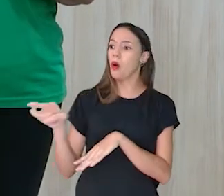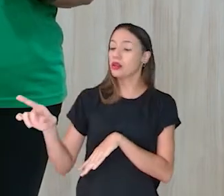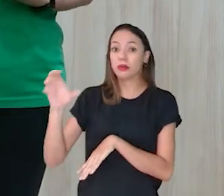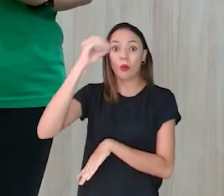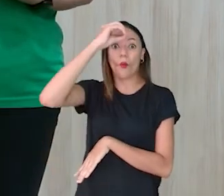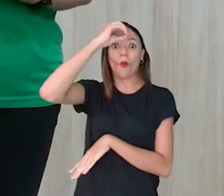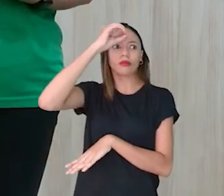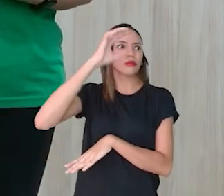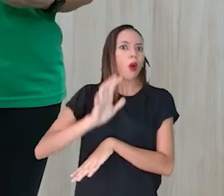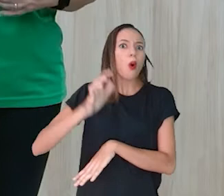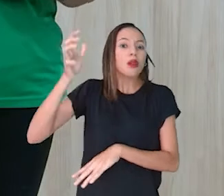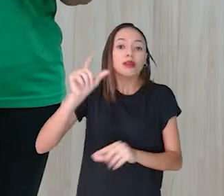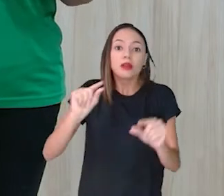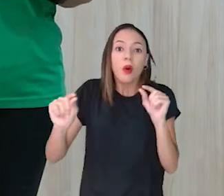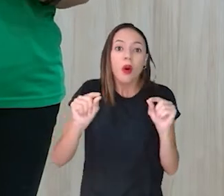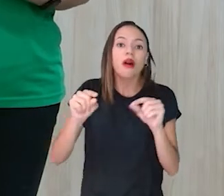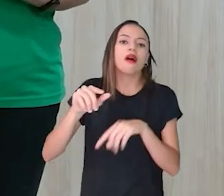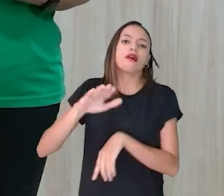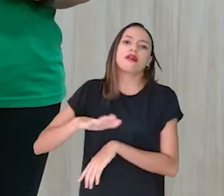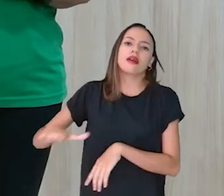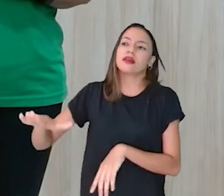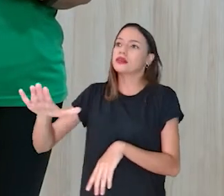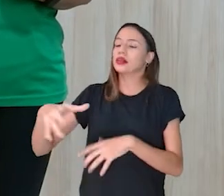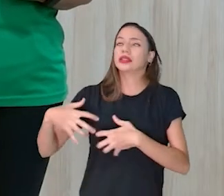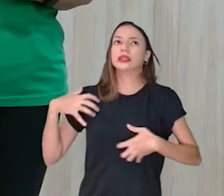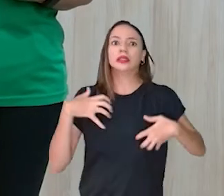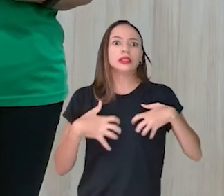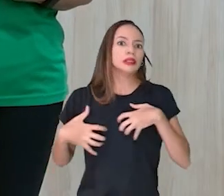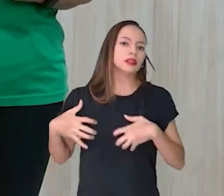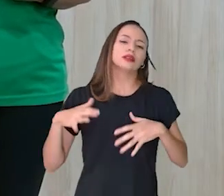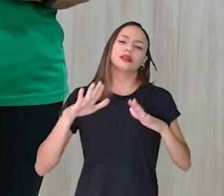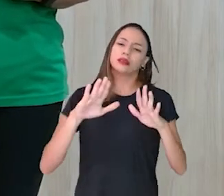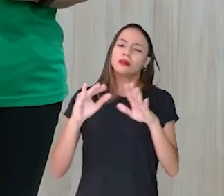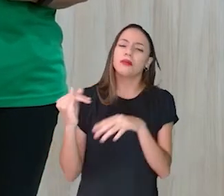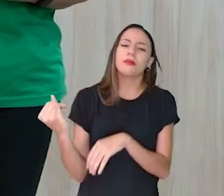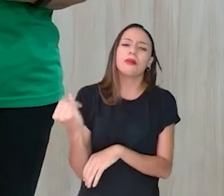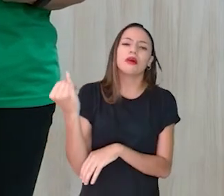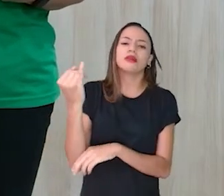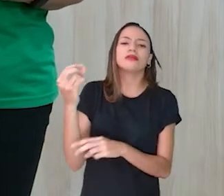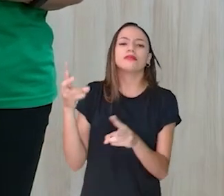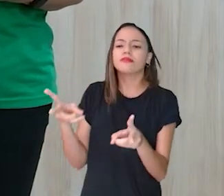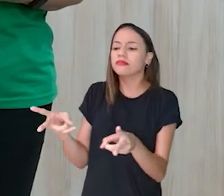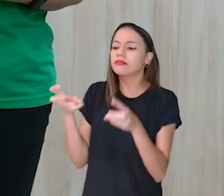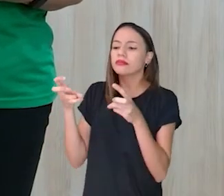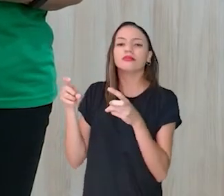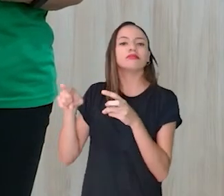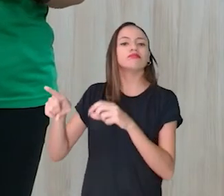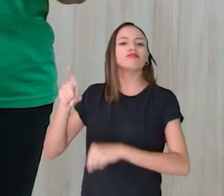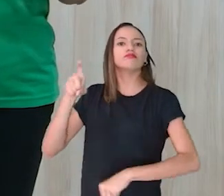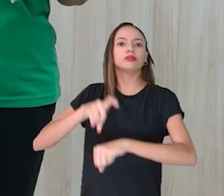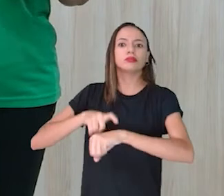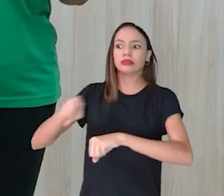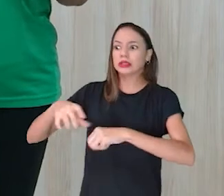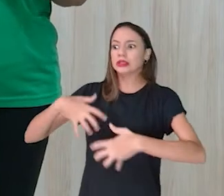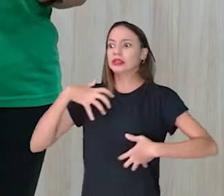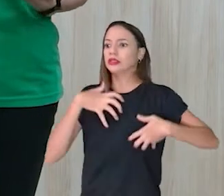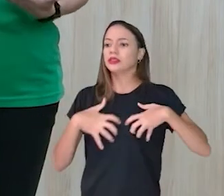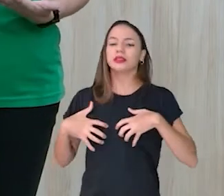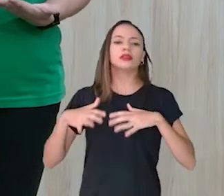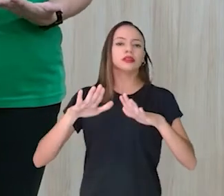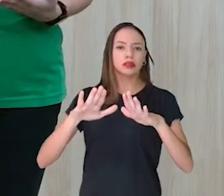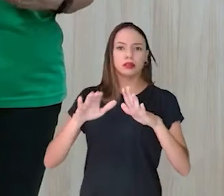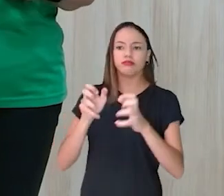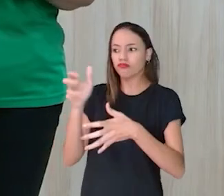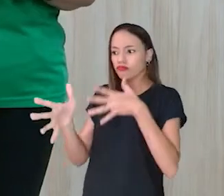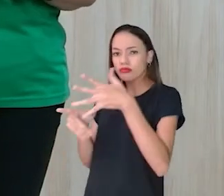está acontecendo. Ele está apenas agitado. Então é importante também você perceber esse momento e falar com essa criança